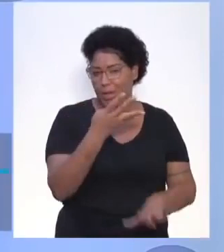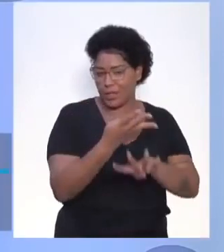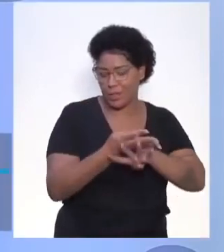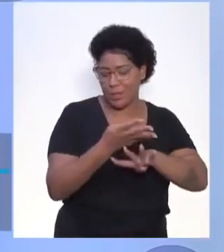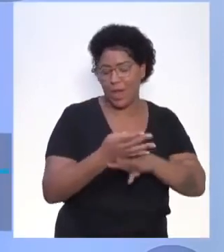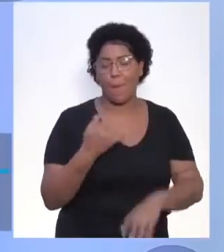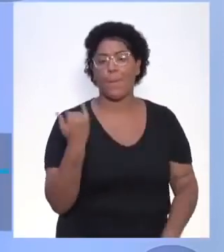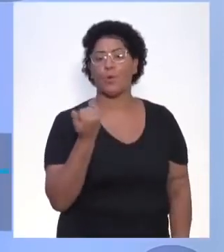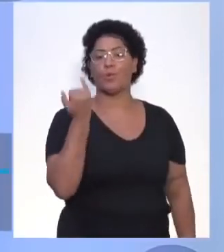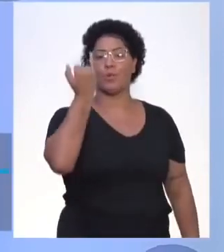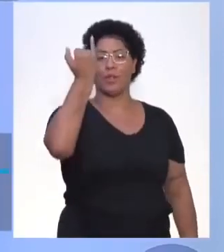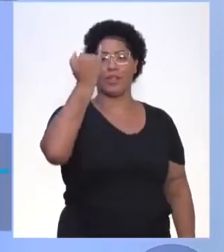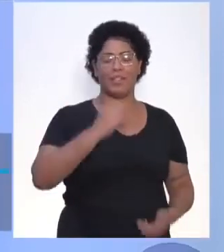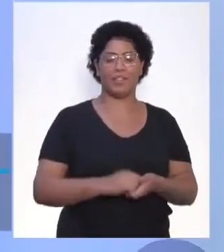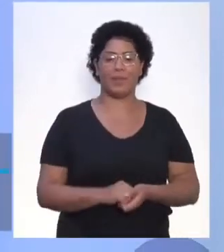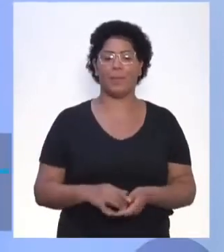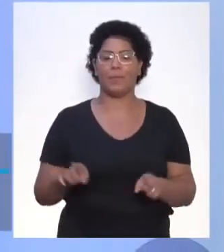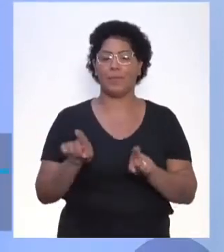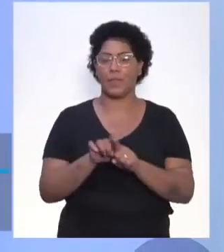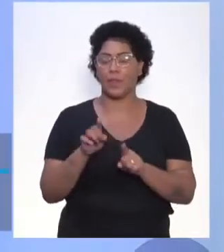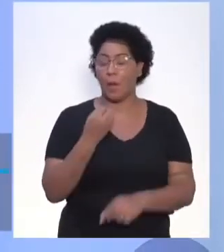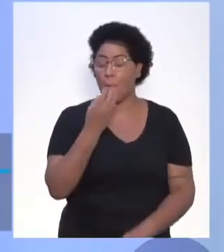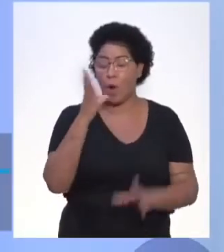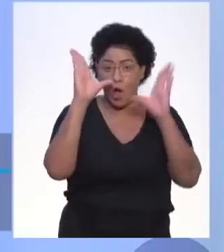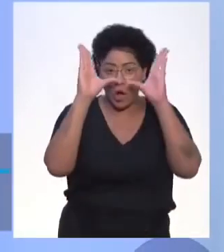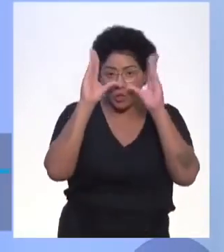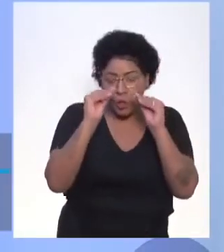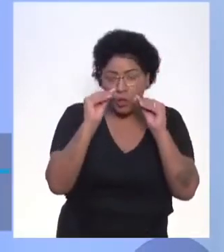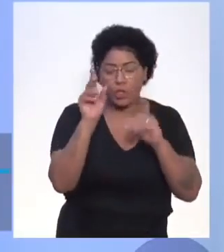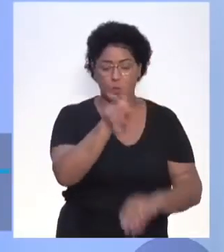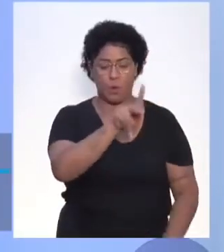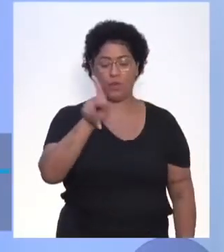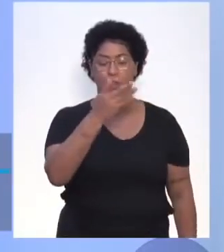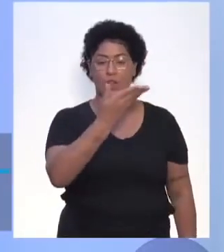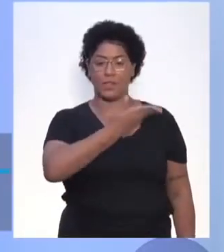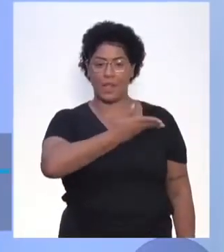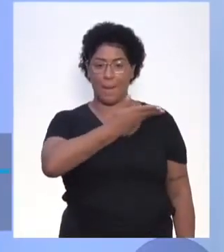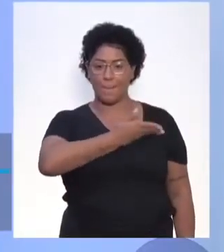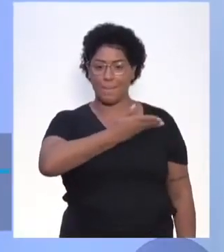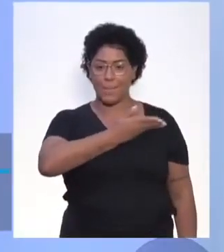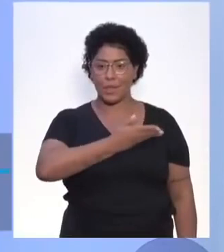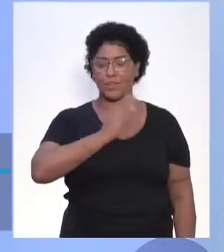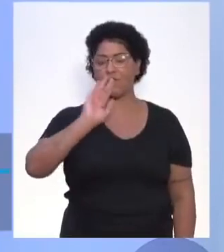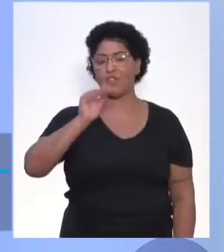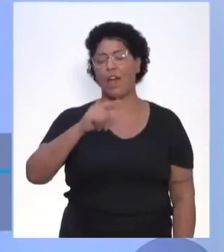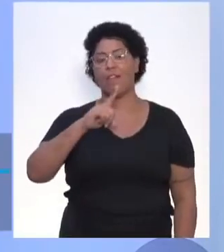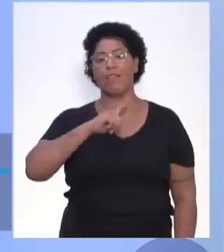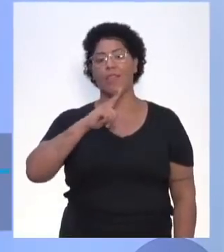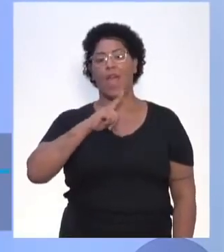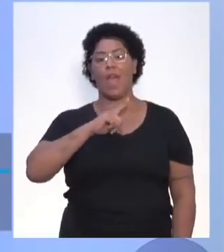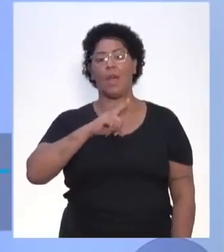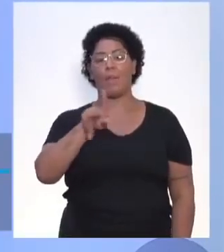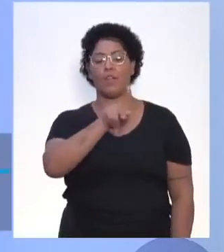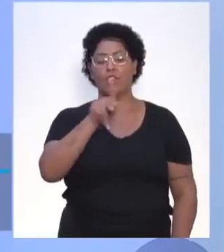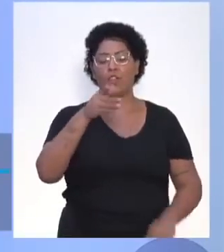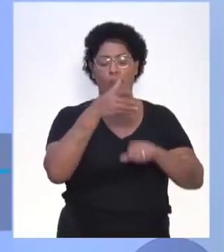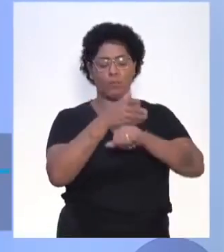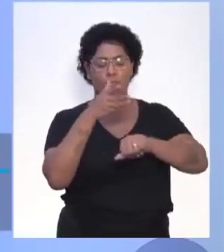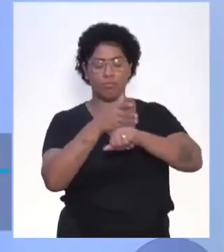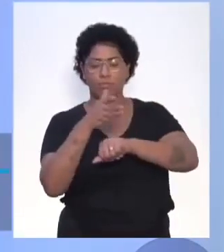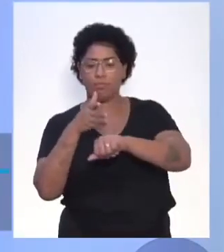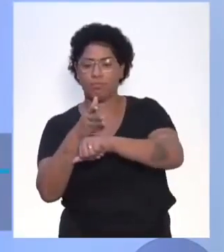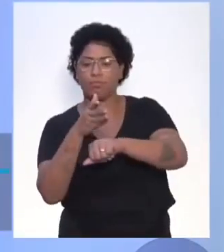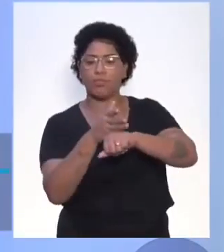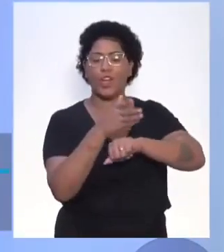importante. Também, boa noite aos professores, guerreiros e parceiros. Uma galera de professor já está aqui no chat, mediando com